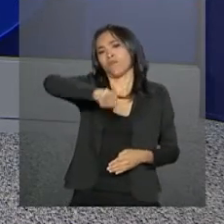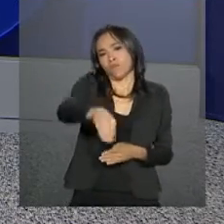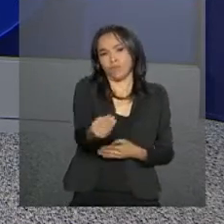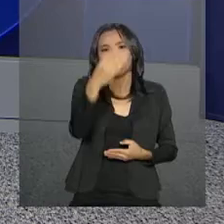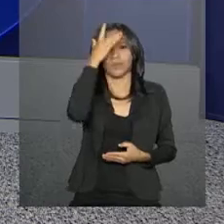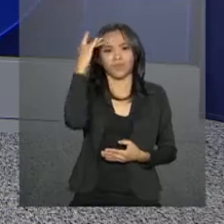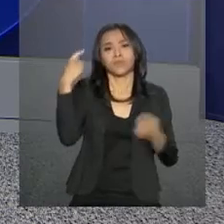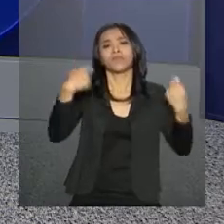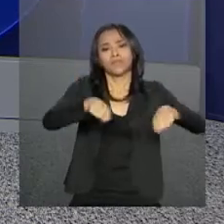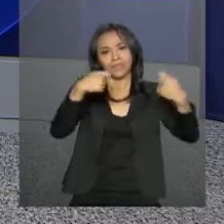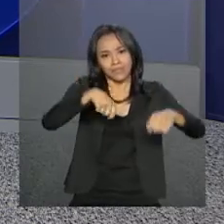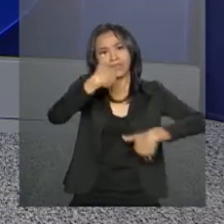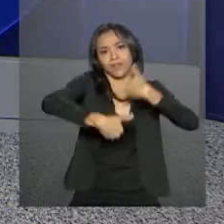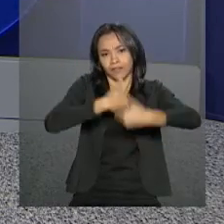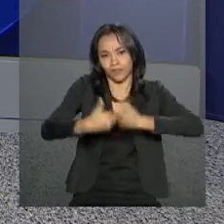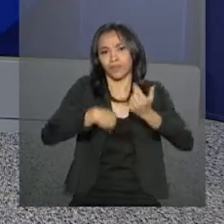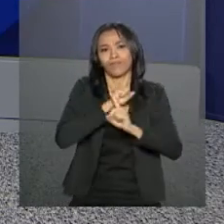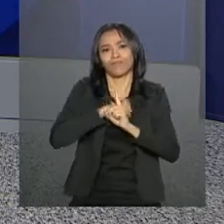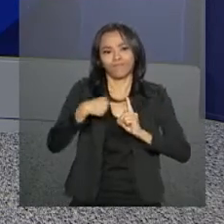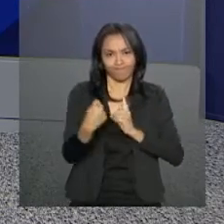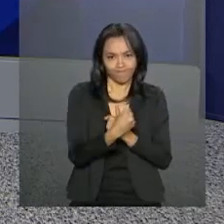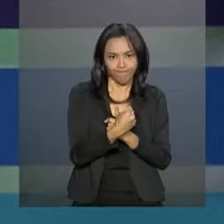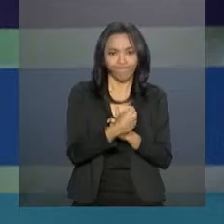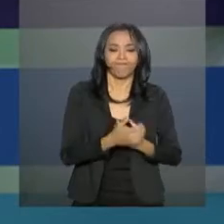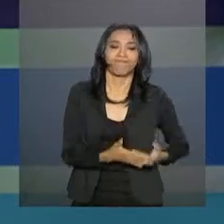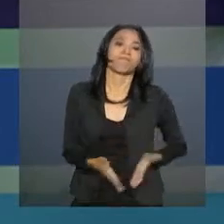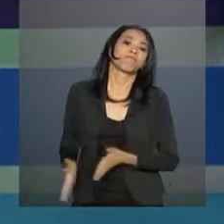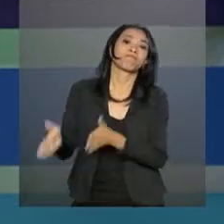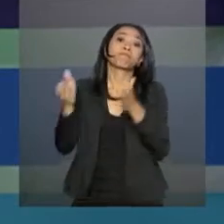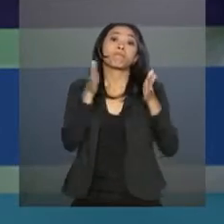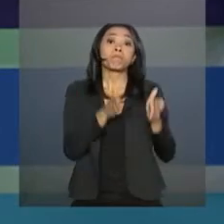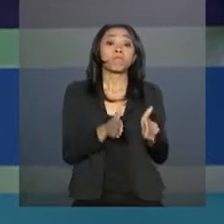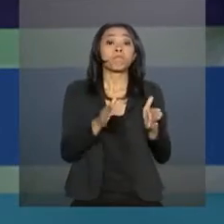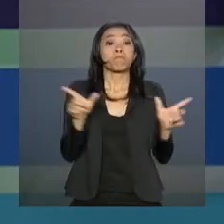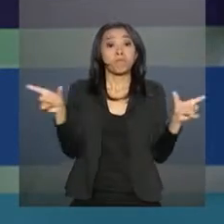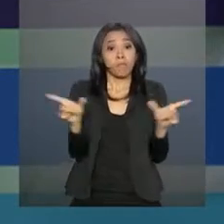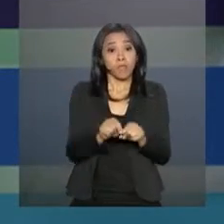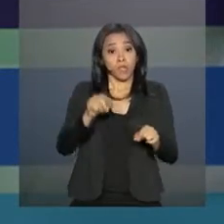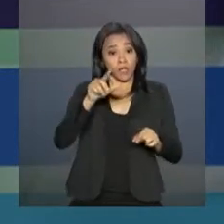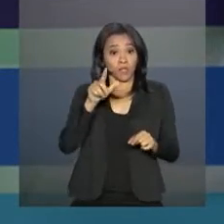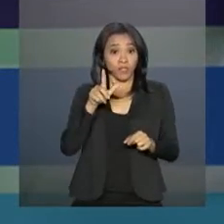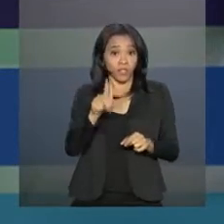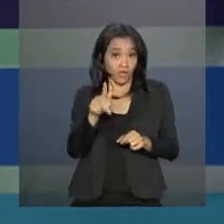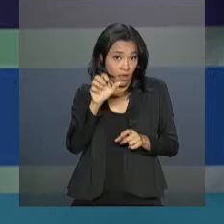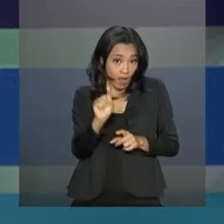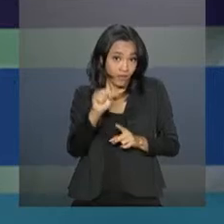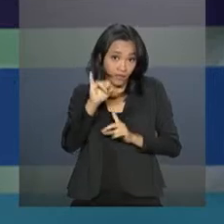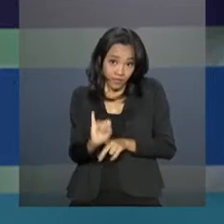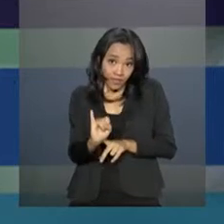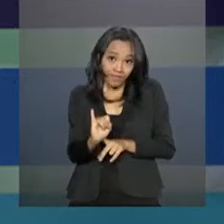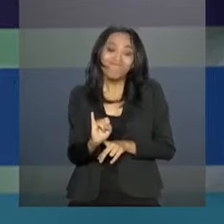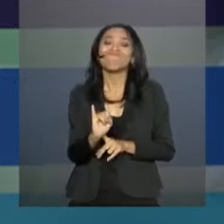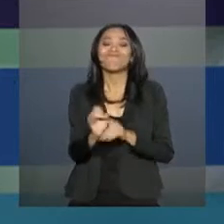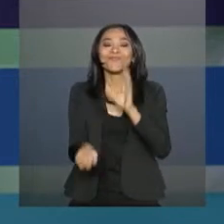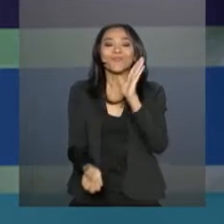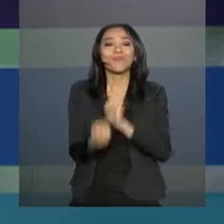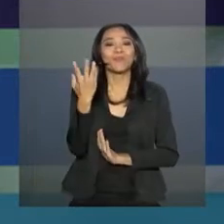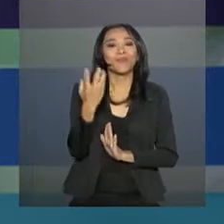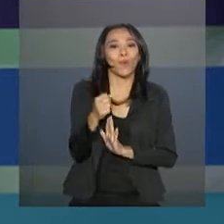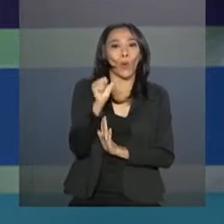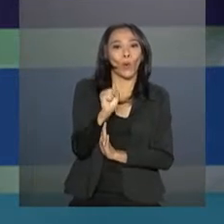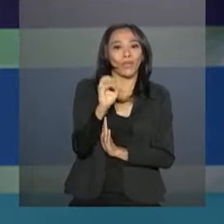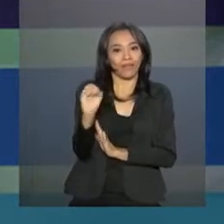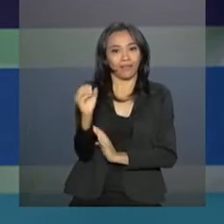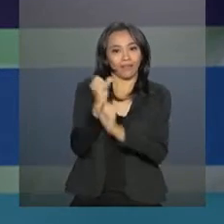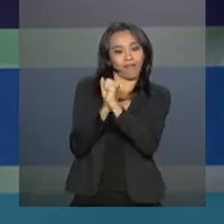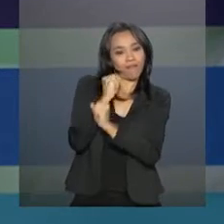dos serviços de assistência social o gabinete de segurança institucional completou 80 anos uma das